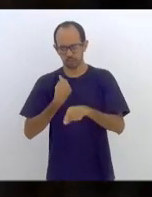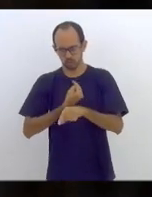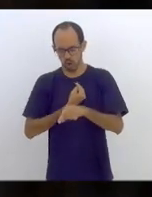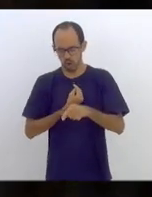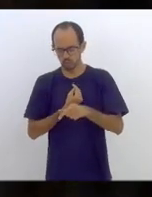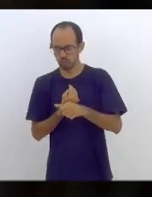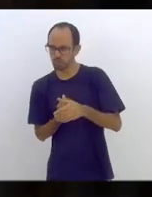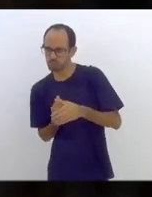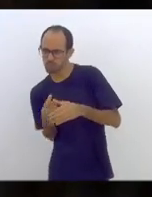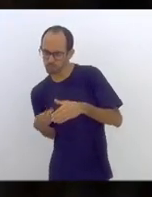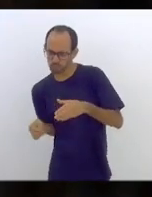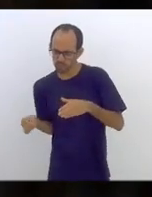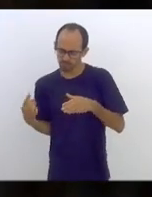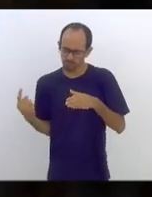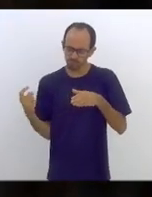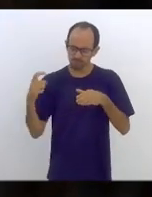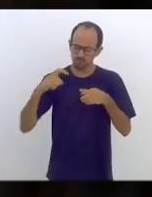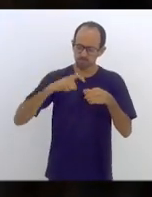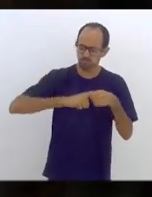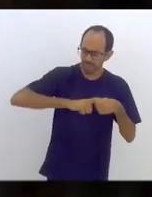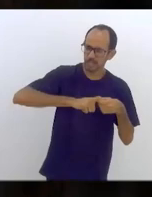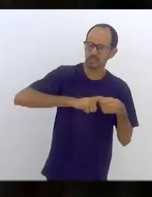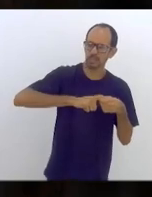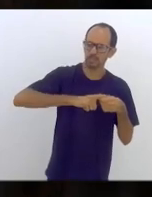pertencentes a esse, todos os meios.